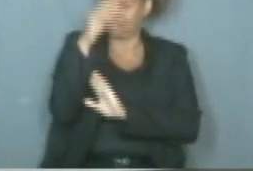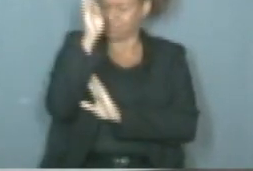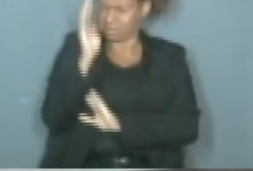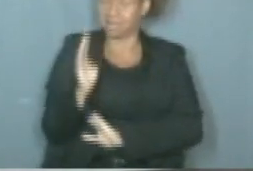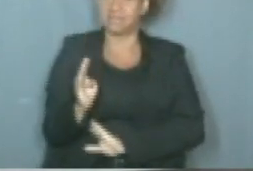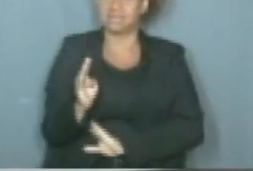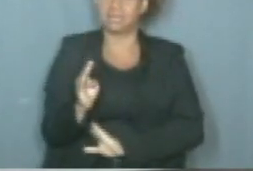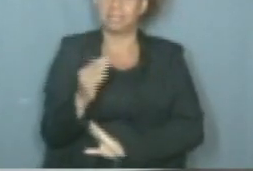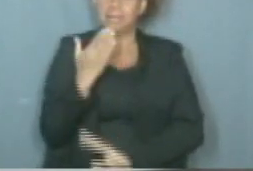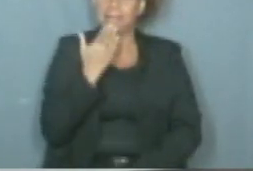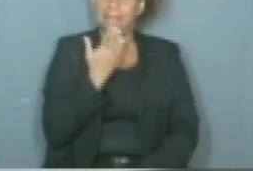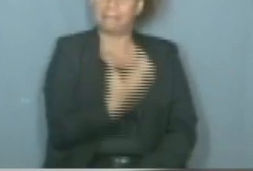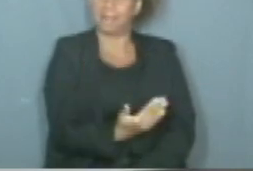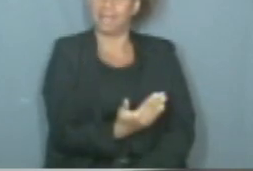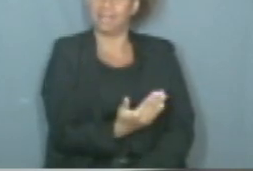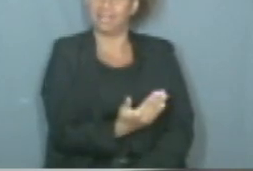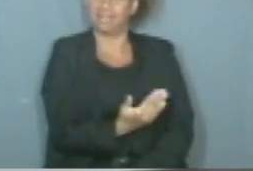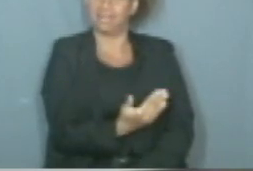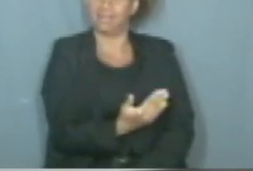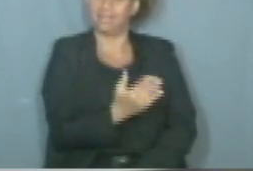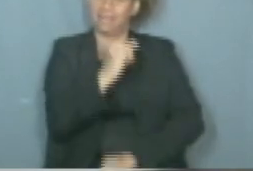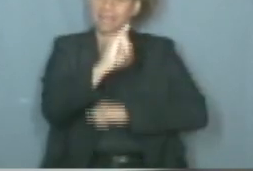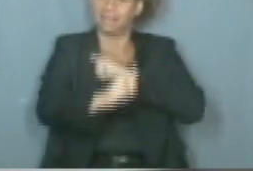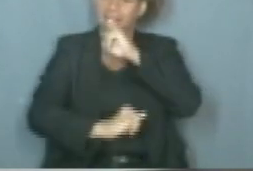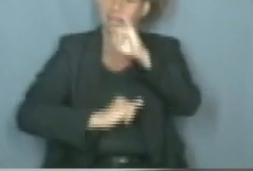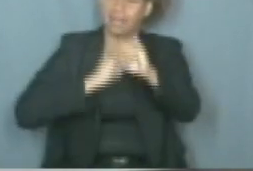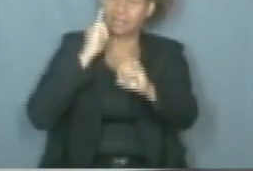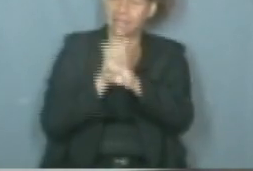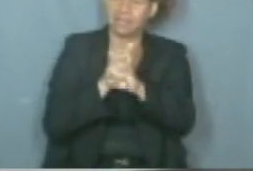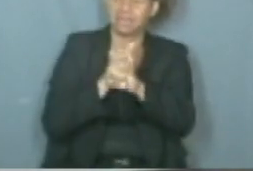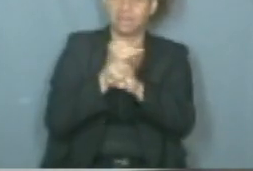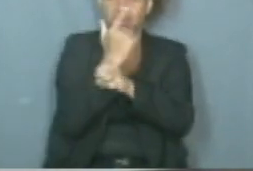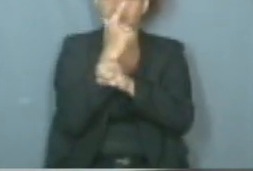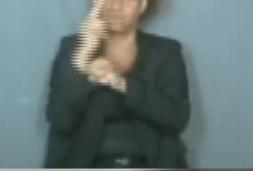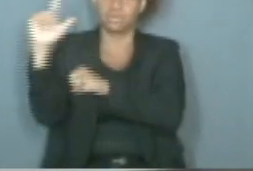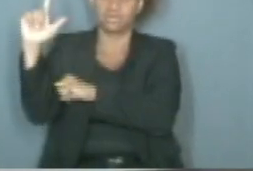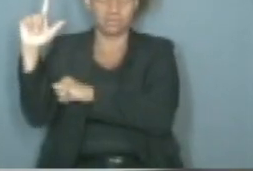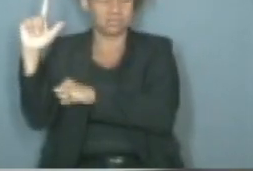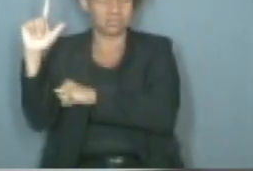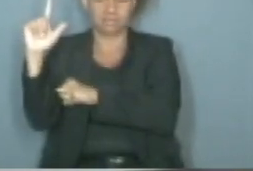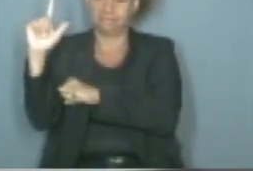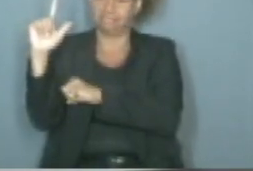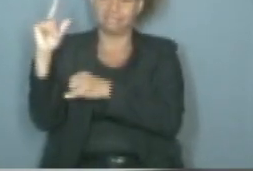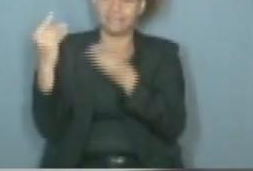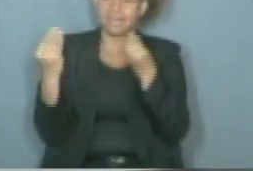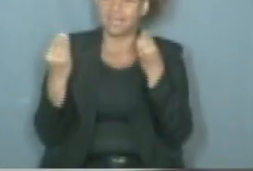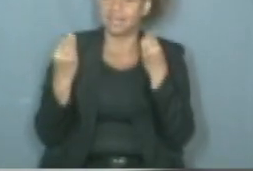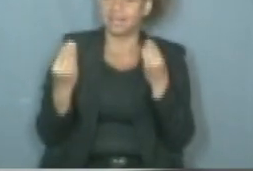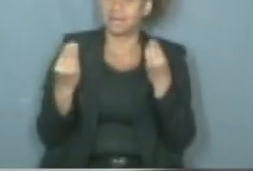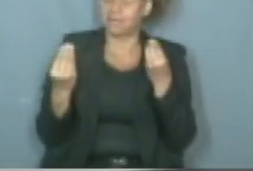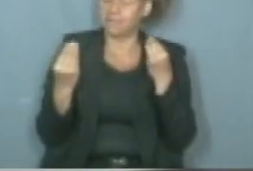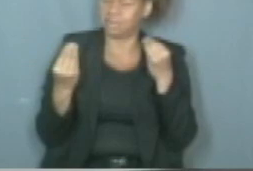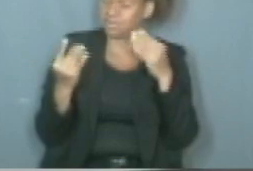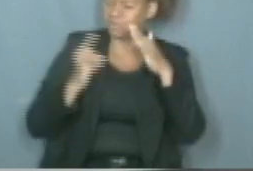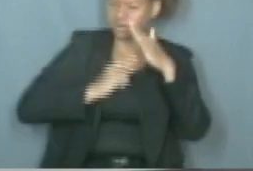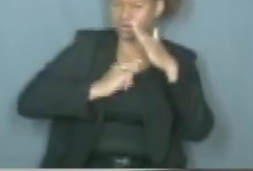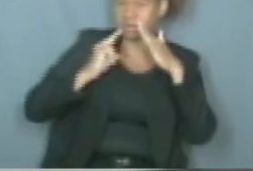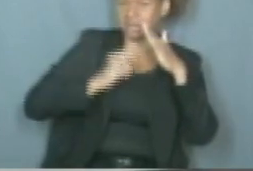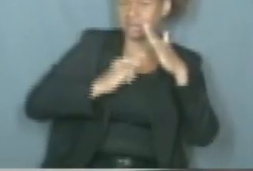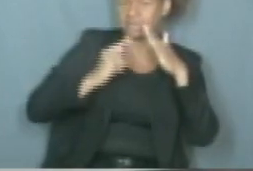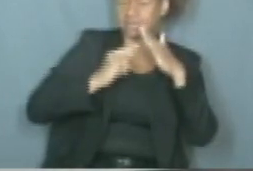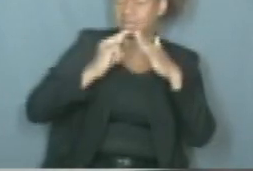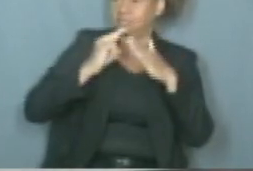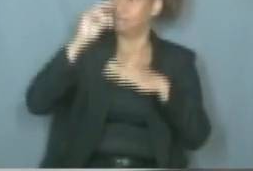pede intervenção internacional e estrangeira às instituições da